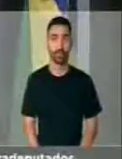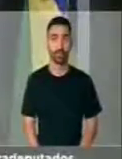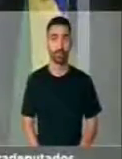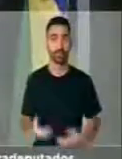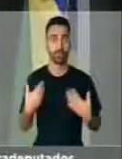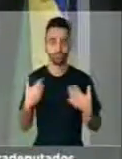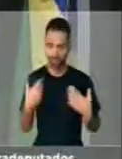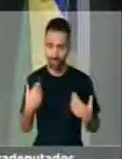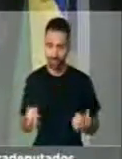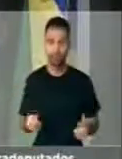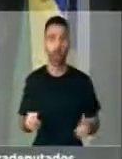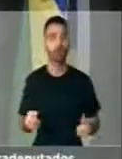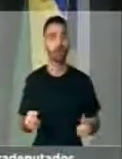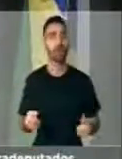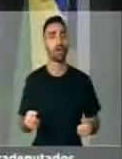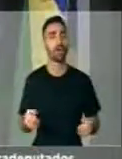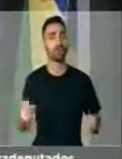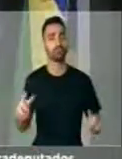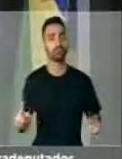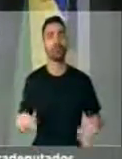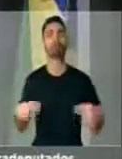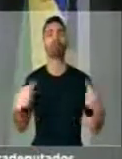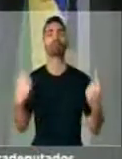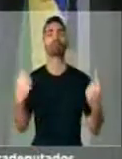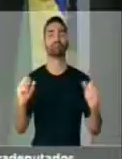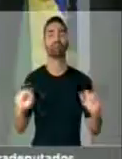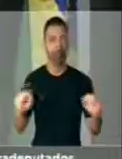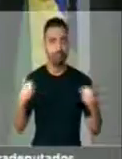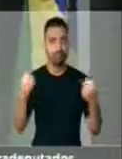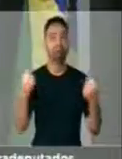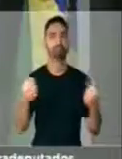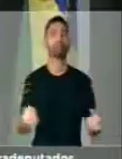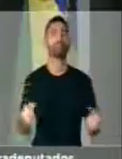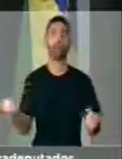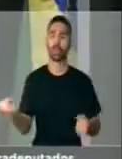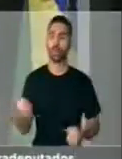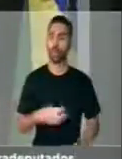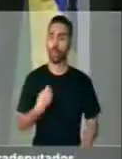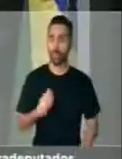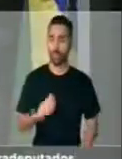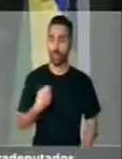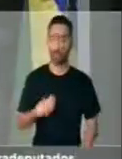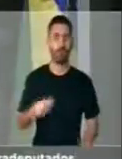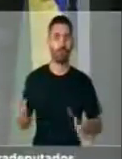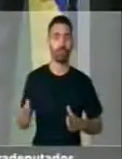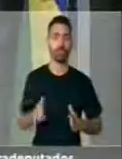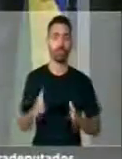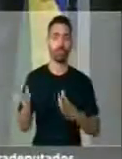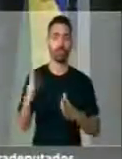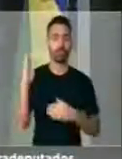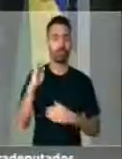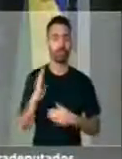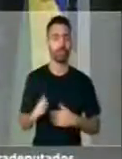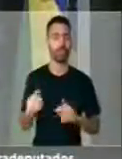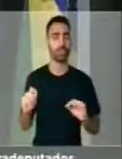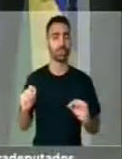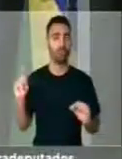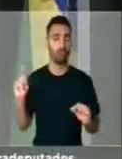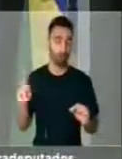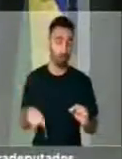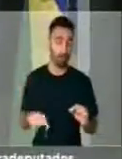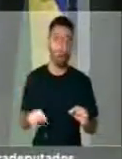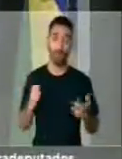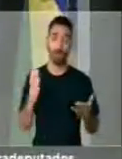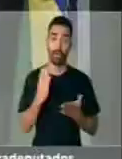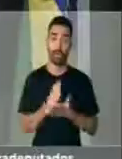vamos reagir. Concluído. A essas indicações, a esse novo rumo que está criando no povo, no Brasil, que é exatamente